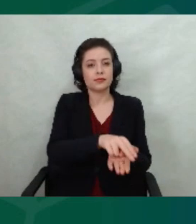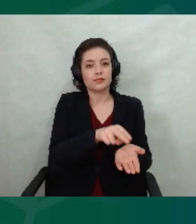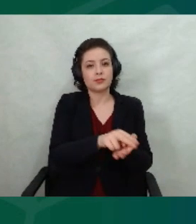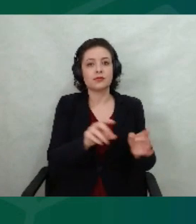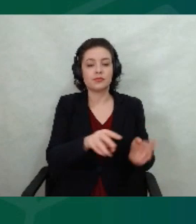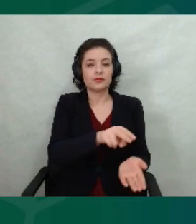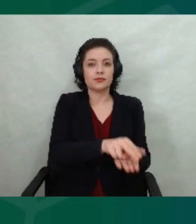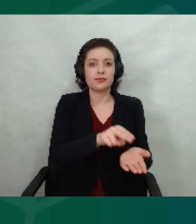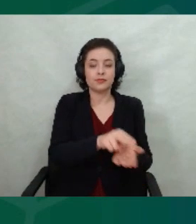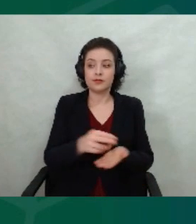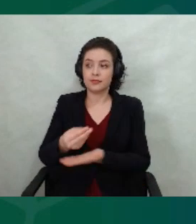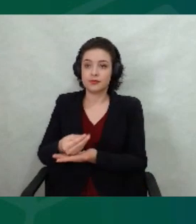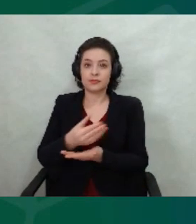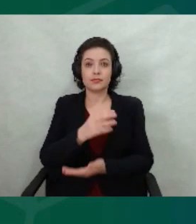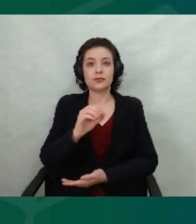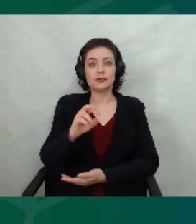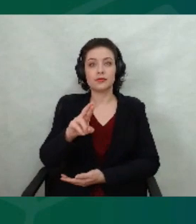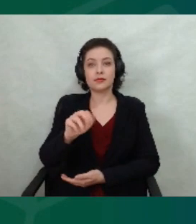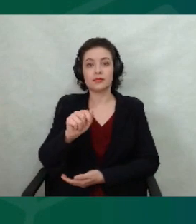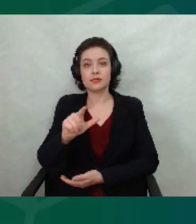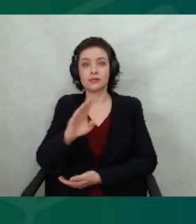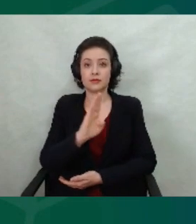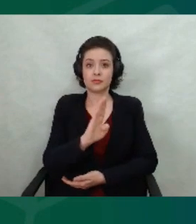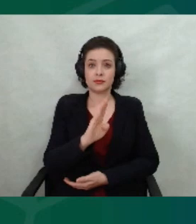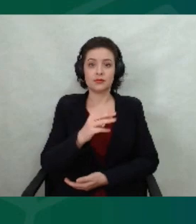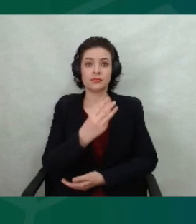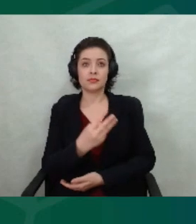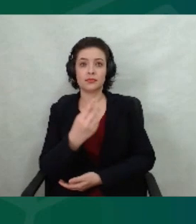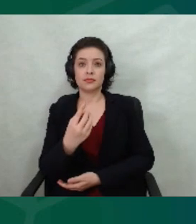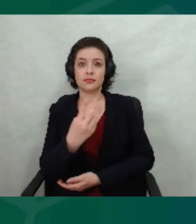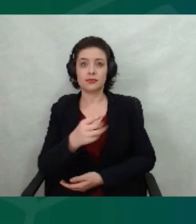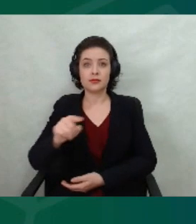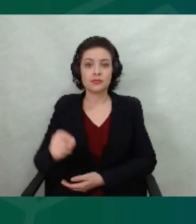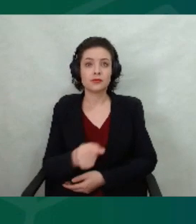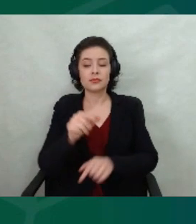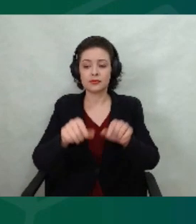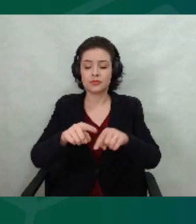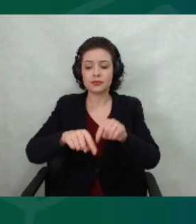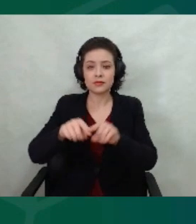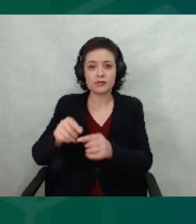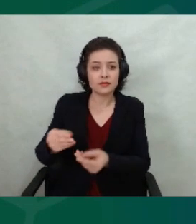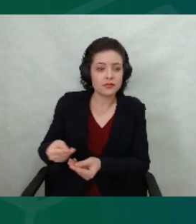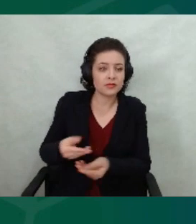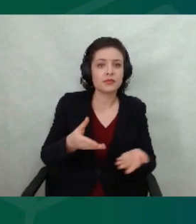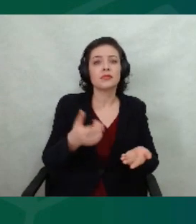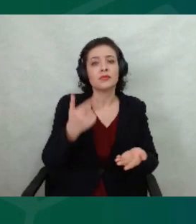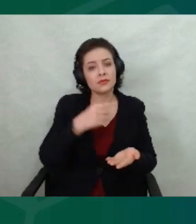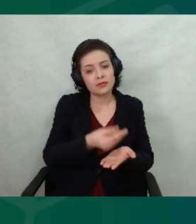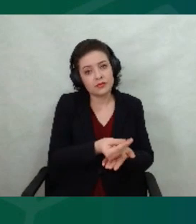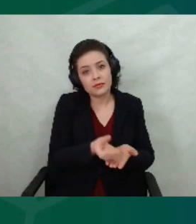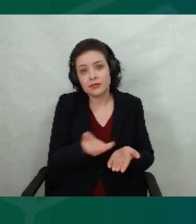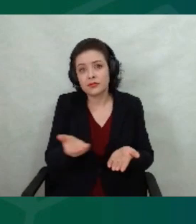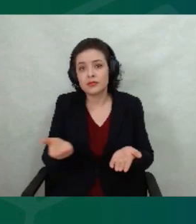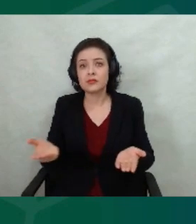doação da Oral-B, com 313 mil itens, para podermos doar para esses pacientes que